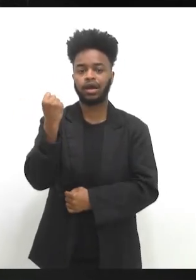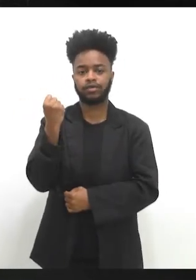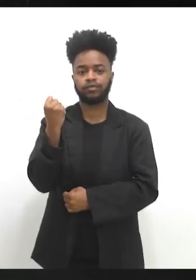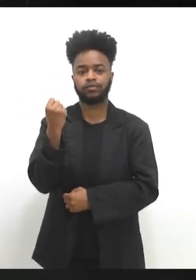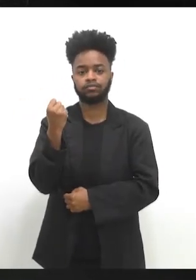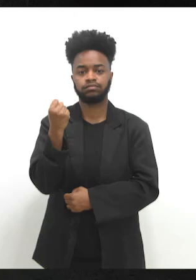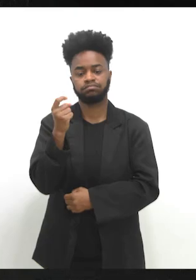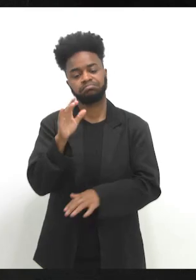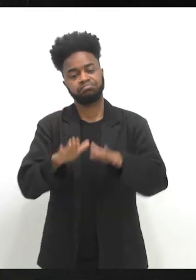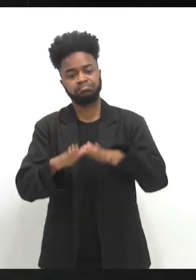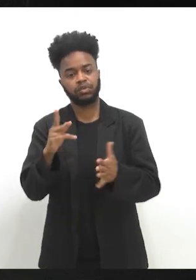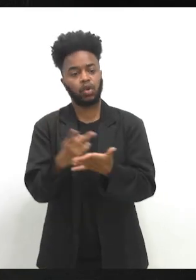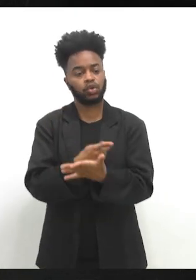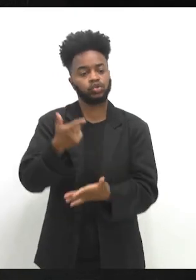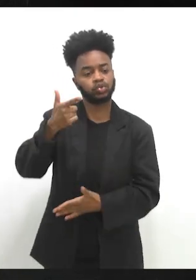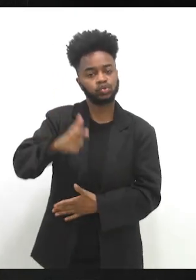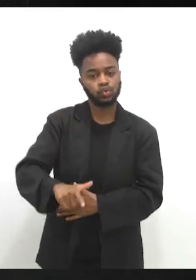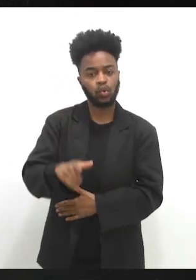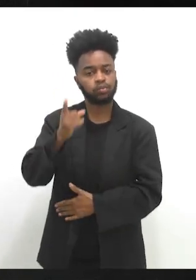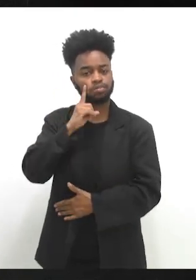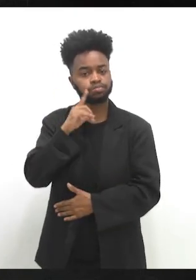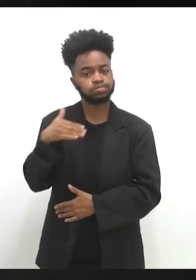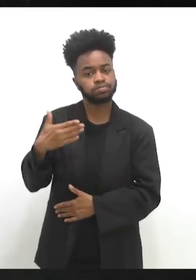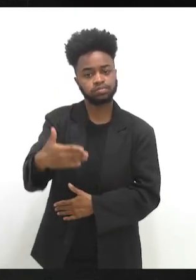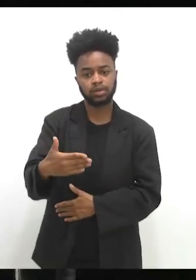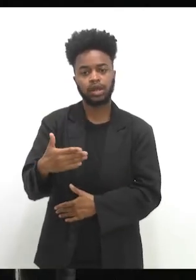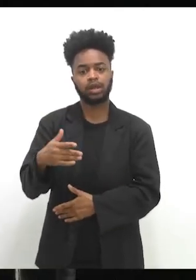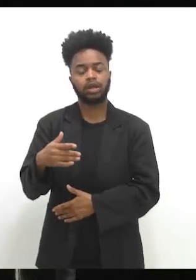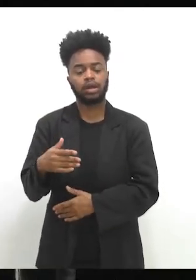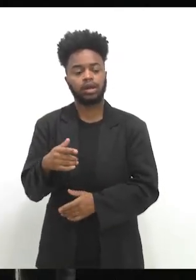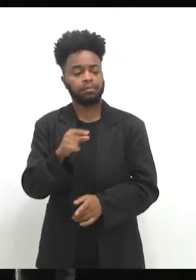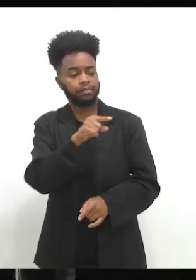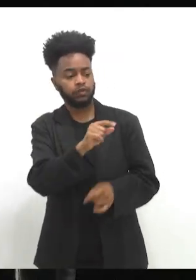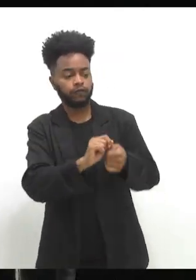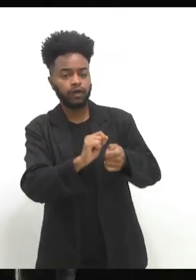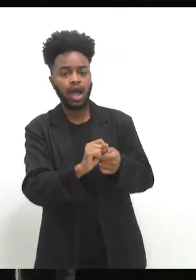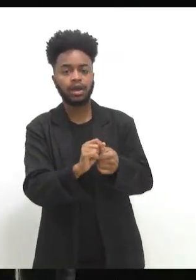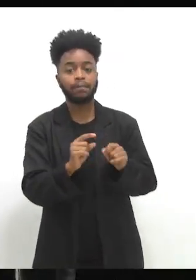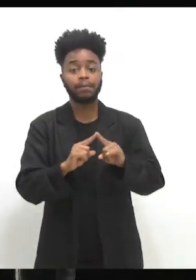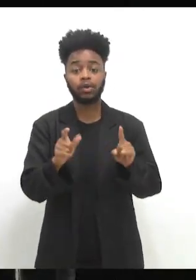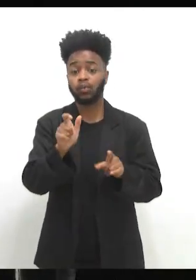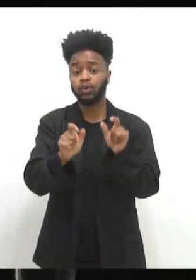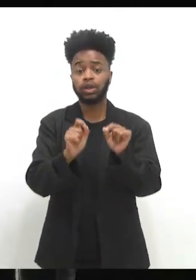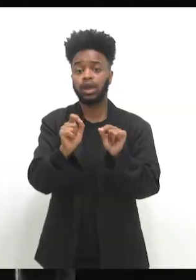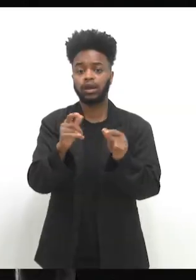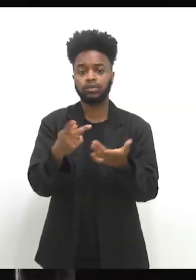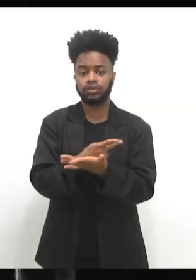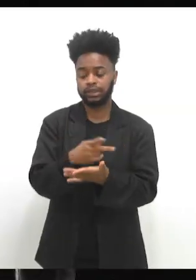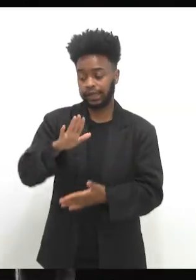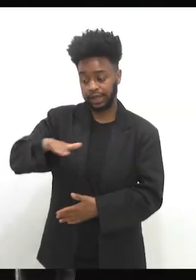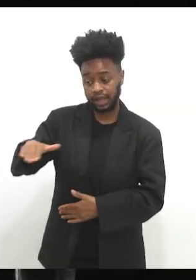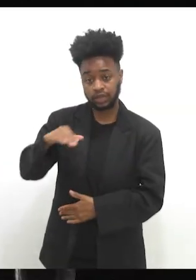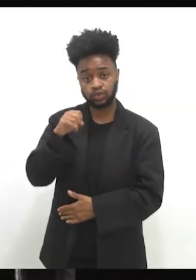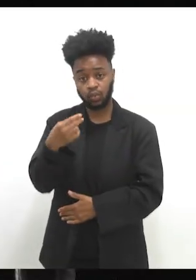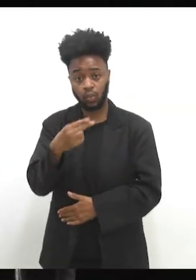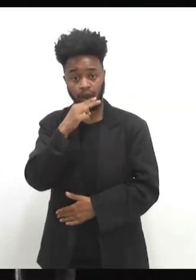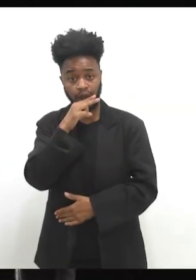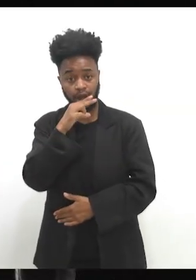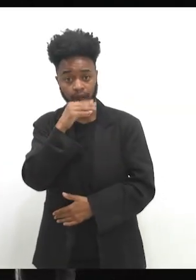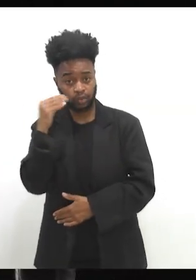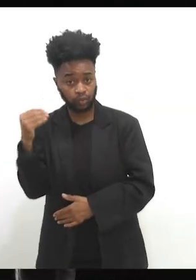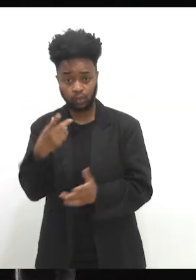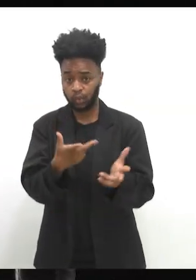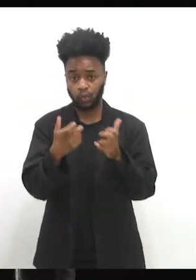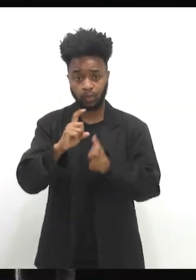grave, reiteradas vezes no seu cotidiano, por um, por outro, isso faz com que a criança ou o adolescente não se enxergue naquele mundo,